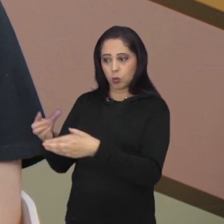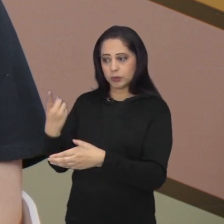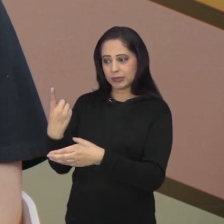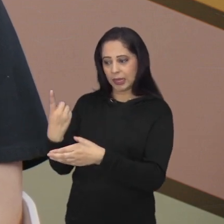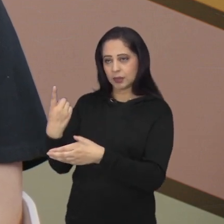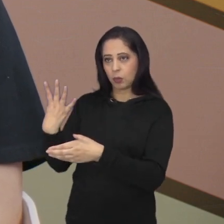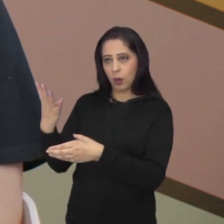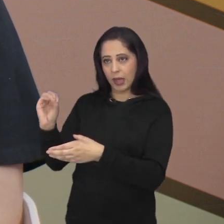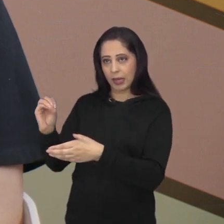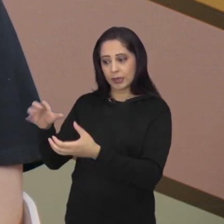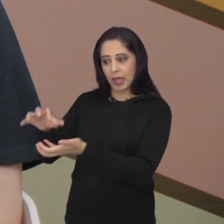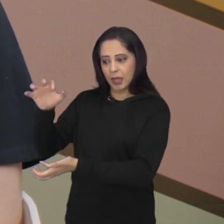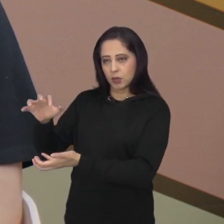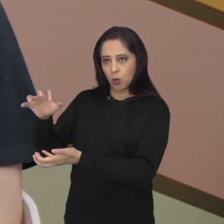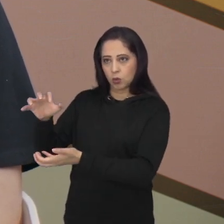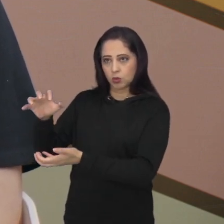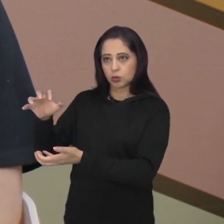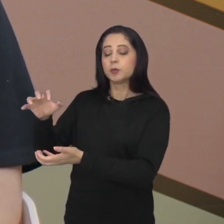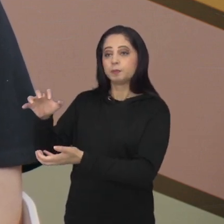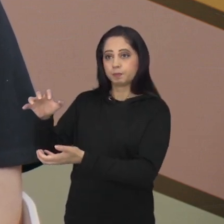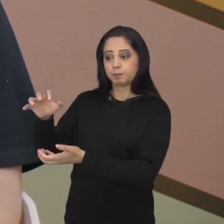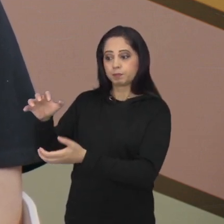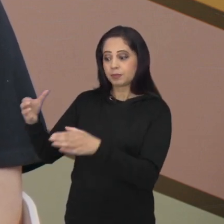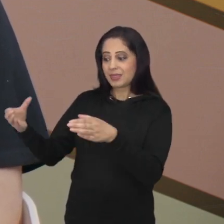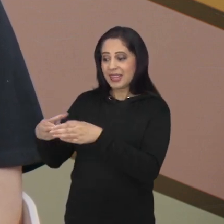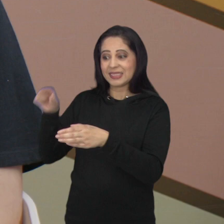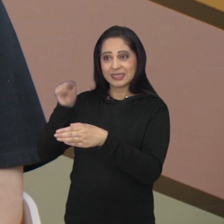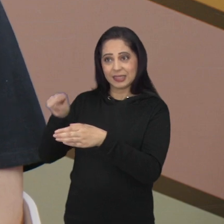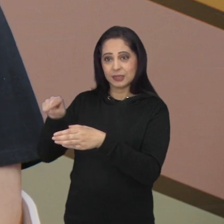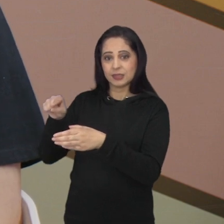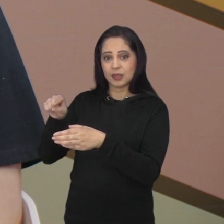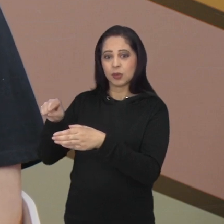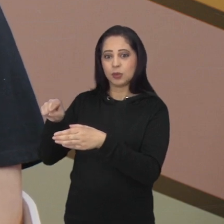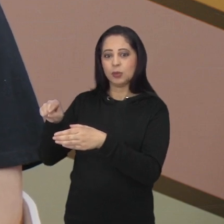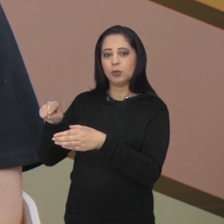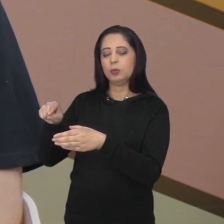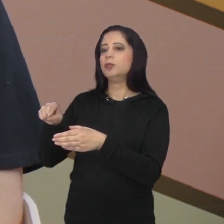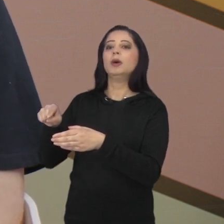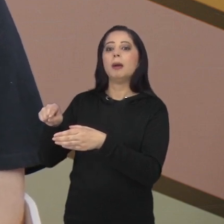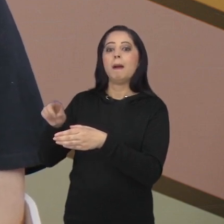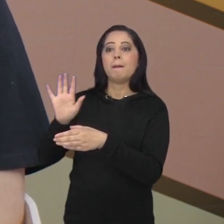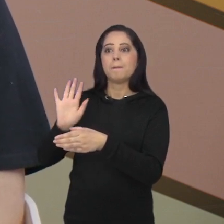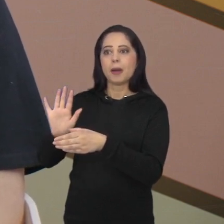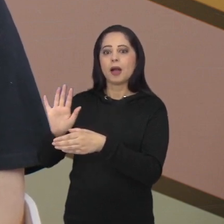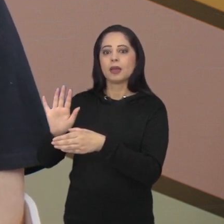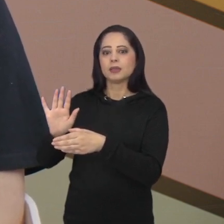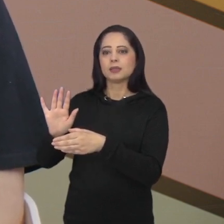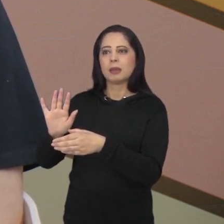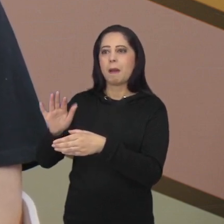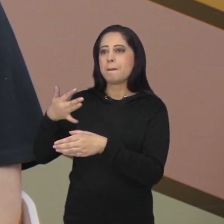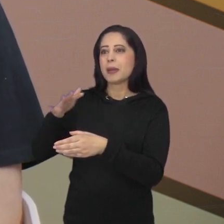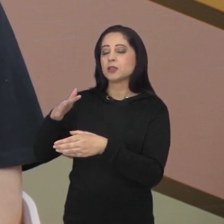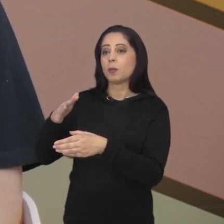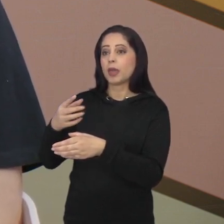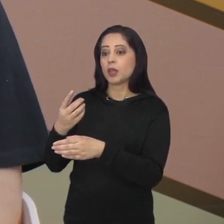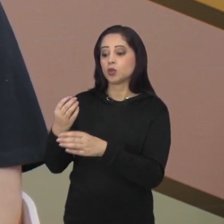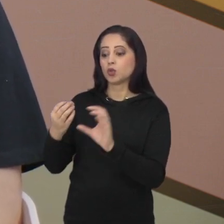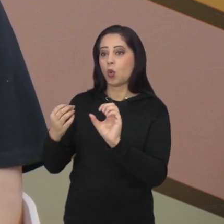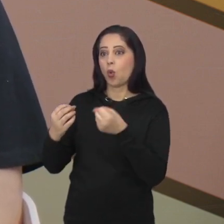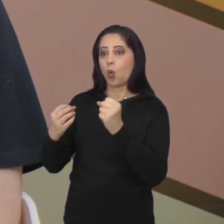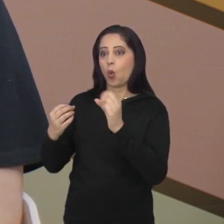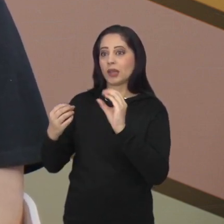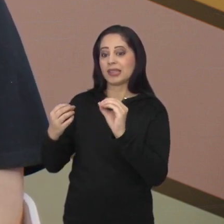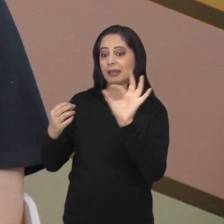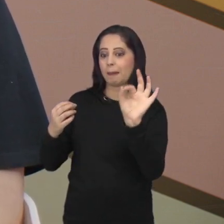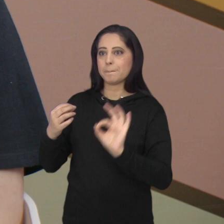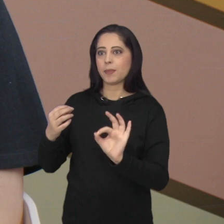regularmente, e desses 140 idosos, eu não vou lembrar o número exato, mas Sim. acho que 80%, se não me engano, que ele